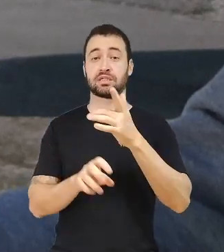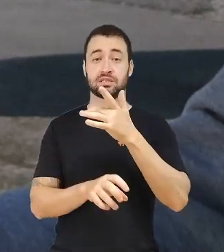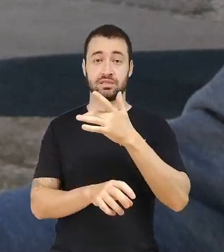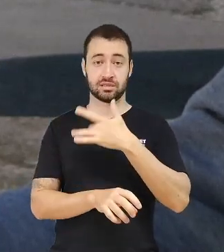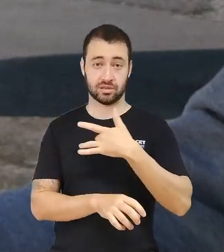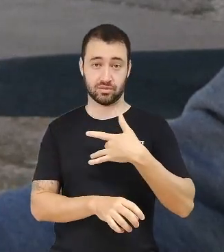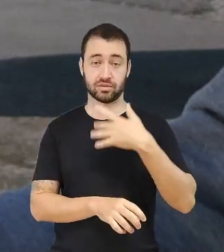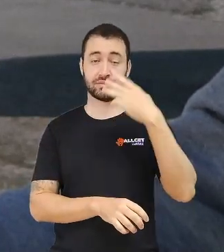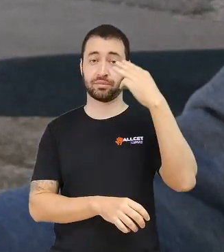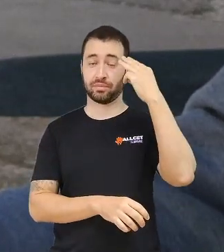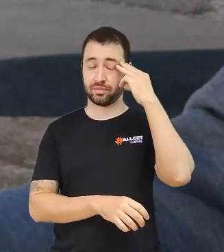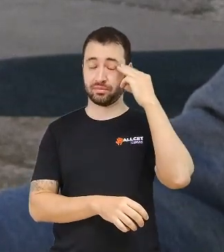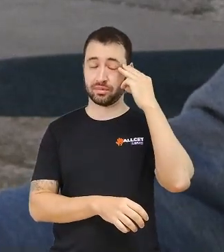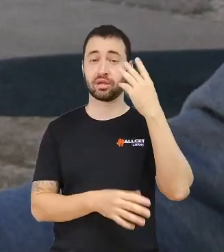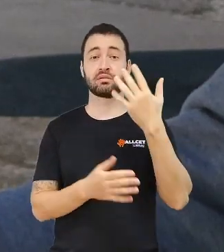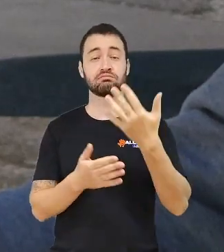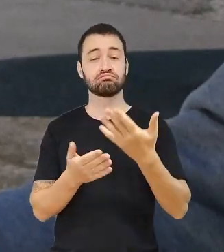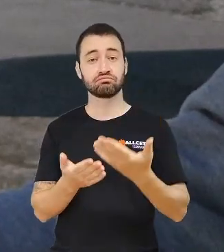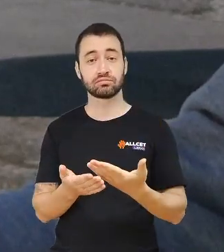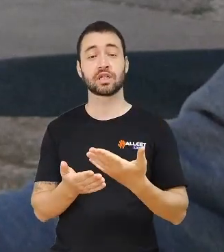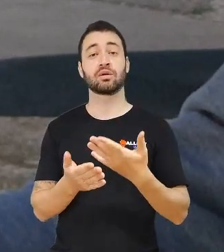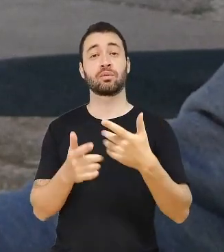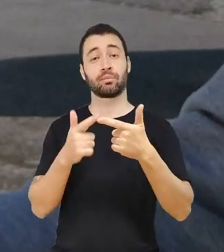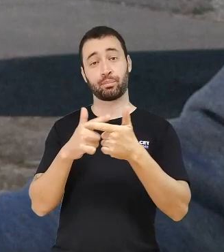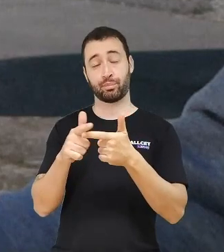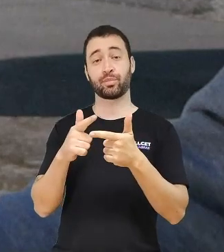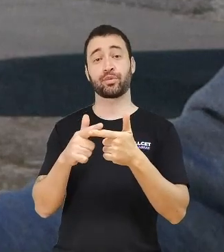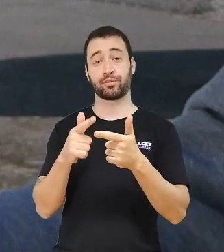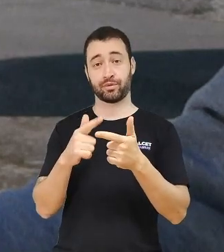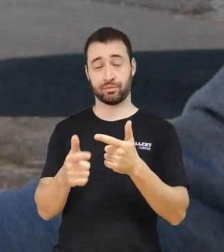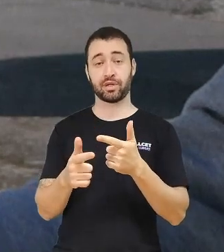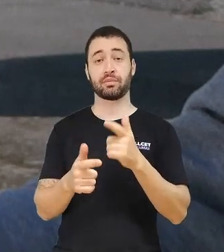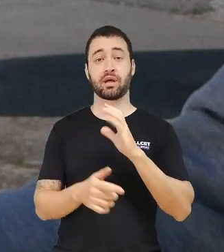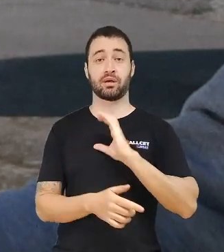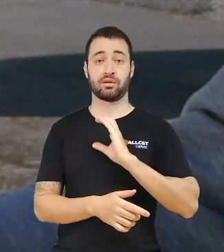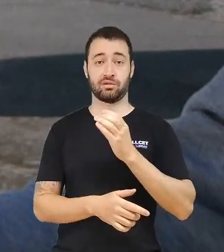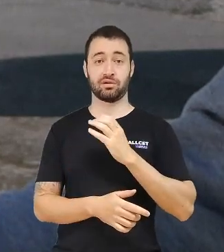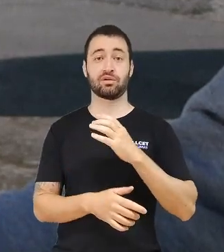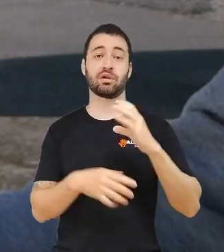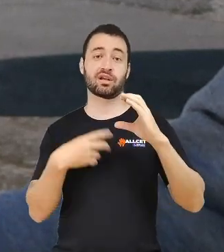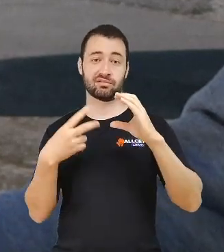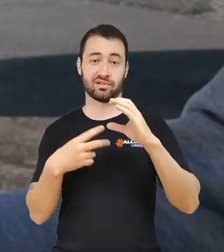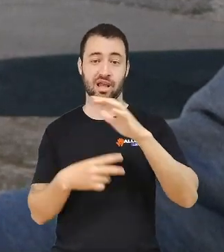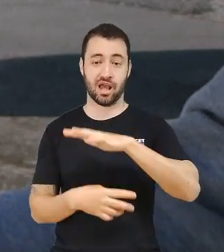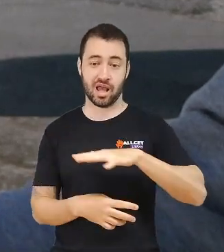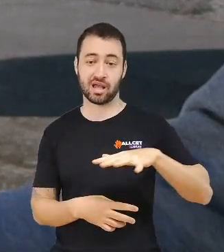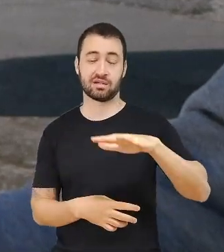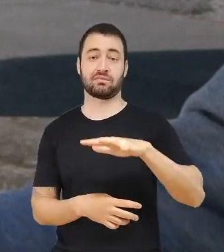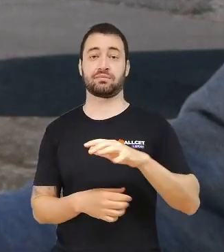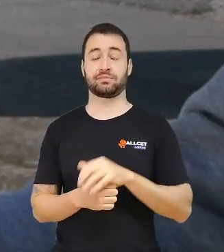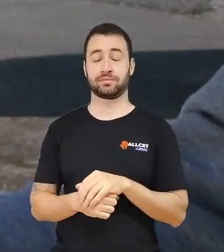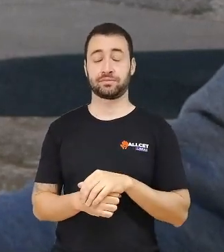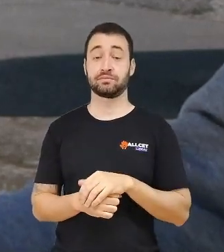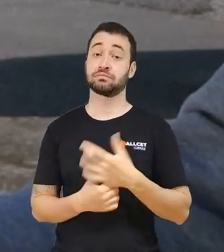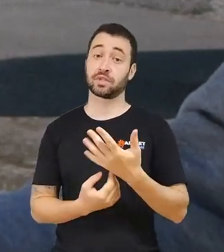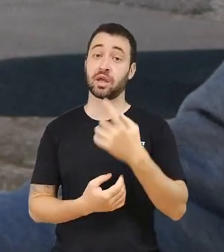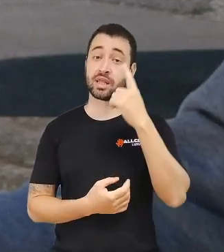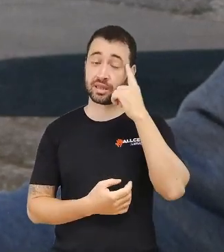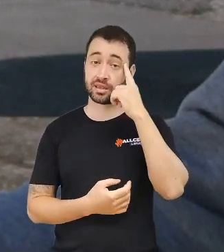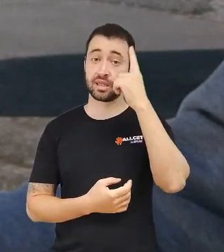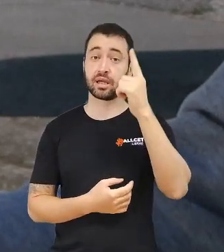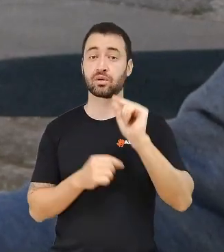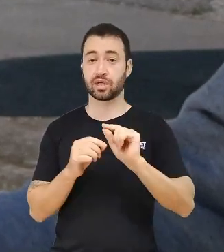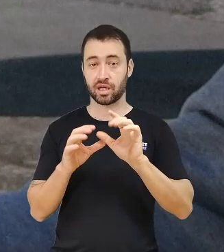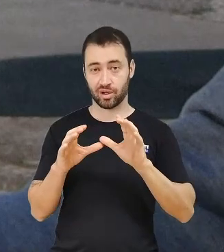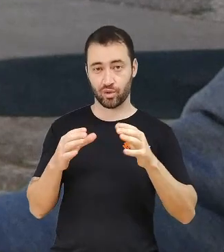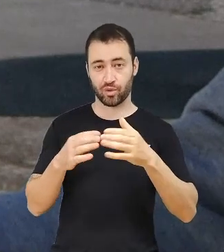está discutindo além desse tema a questão da saúde mental que foi trazida como uma um problema né pelos coordenadores das